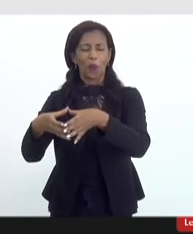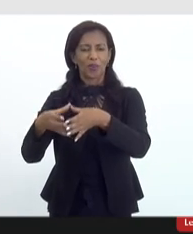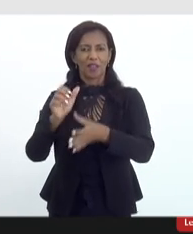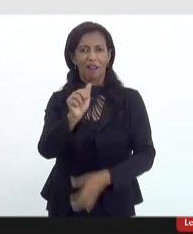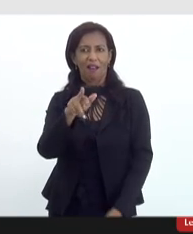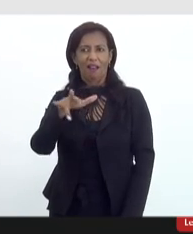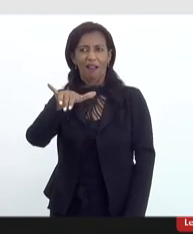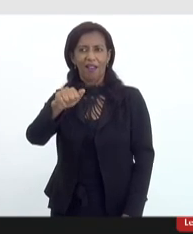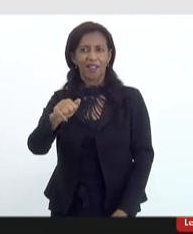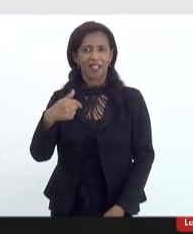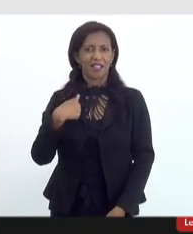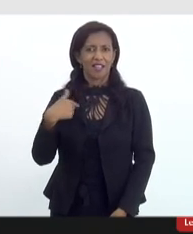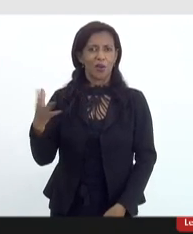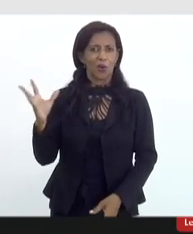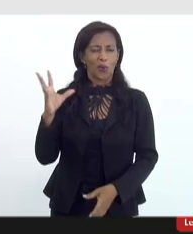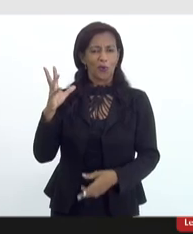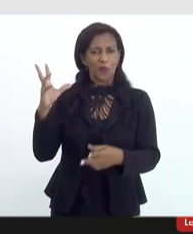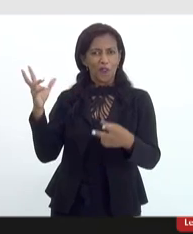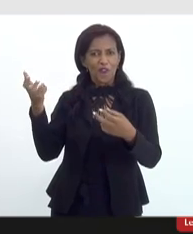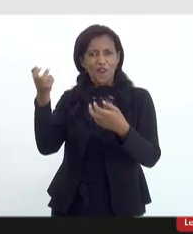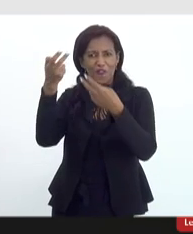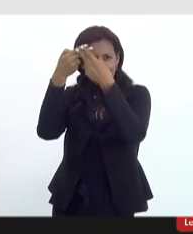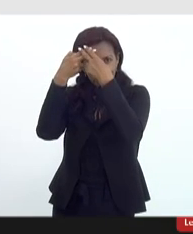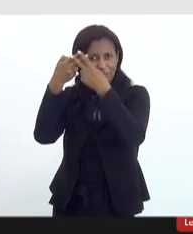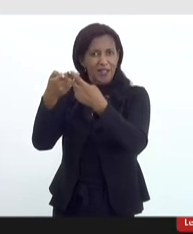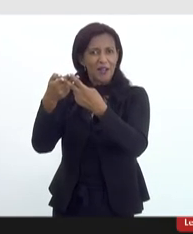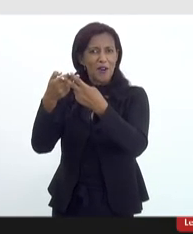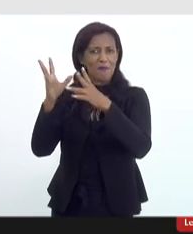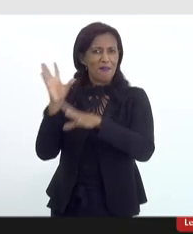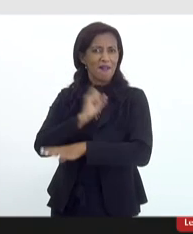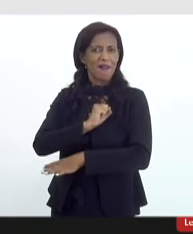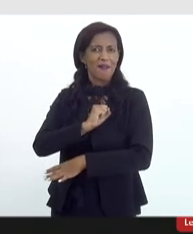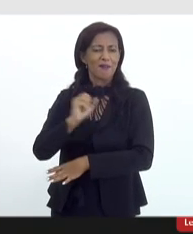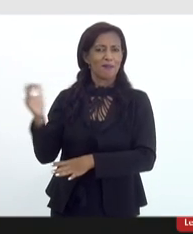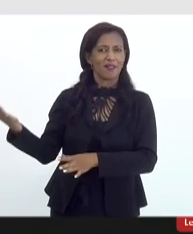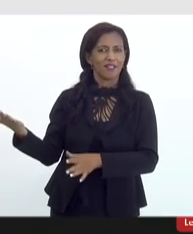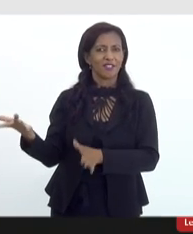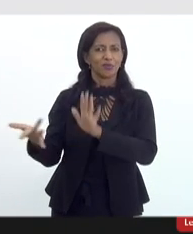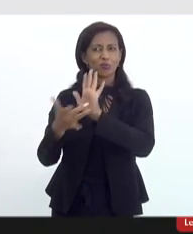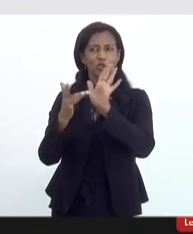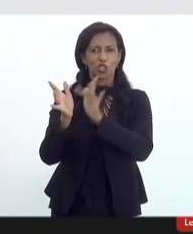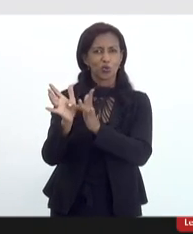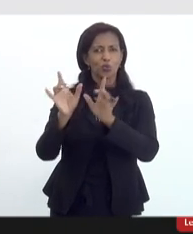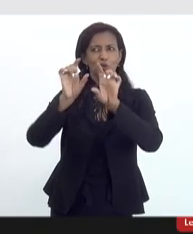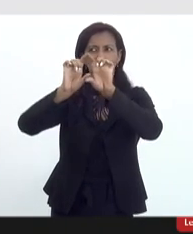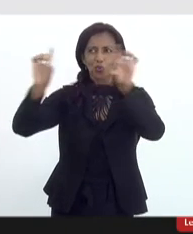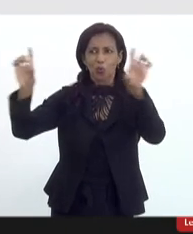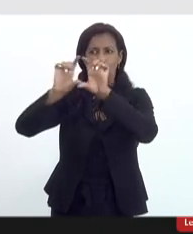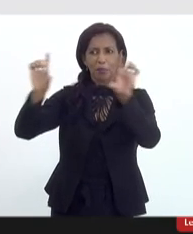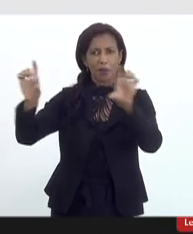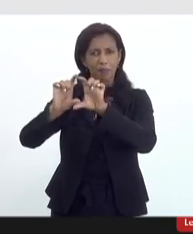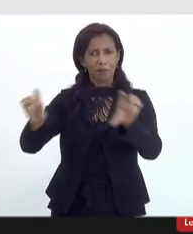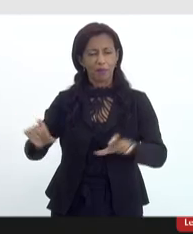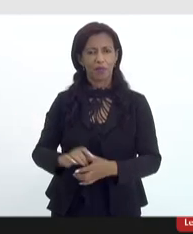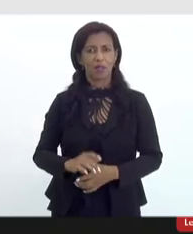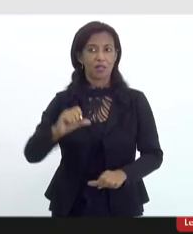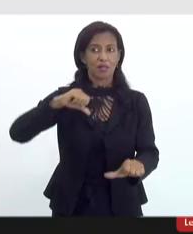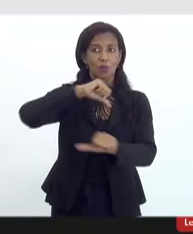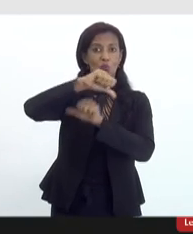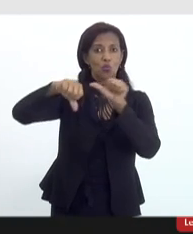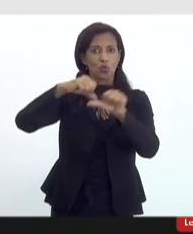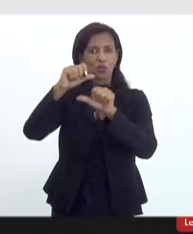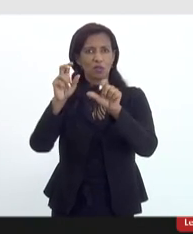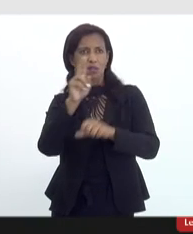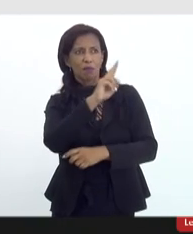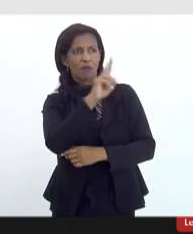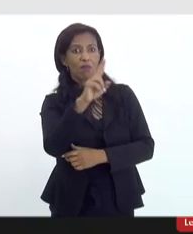fanático e neurótico por Jesus, que é um domínio pela gramática, pela estética, pelas armas, tá? Então, essa mudança também na configuração, eu estou